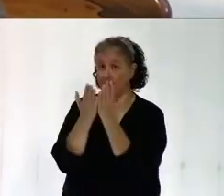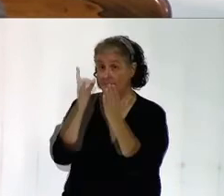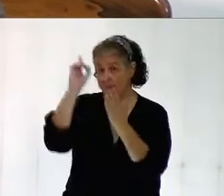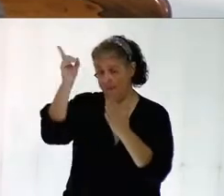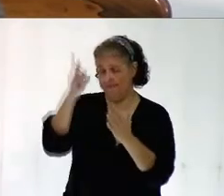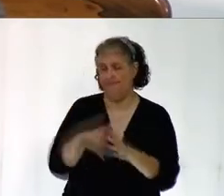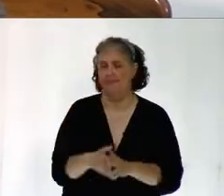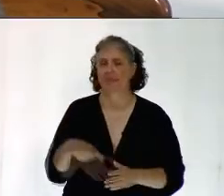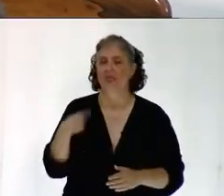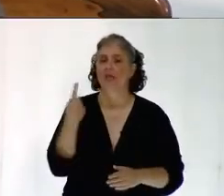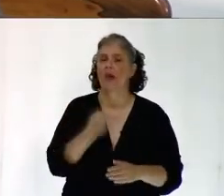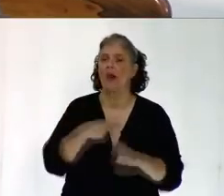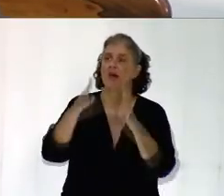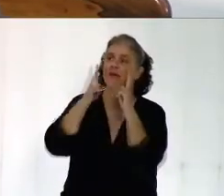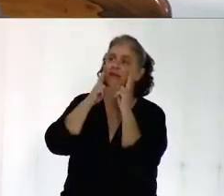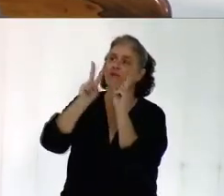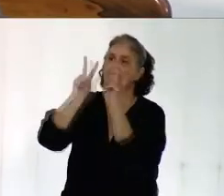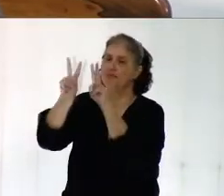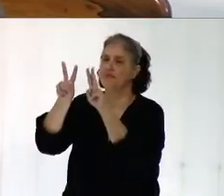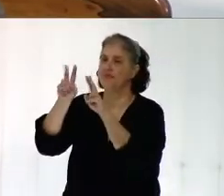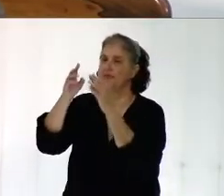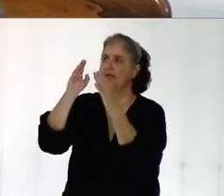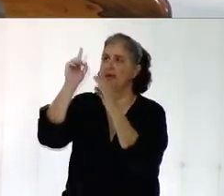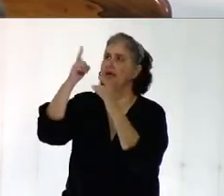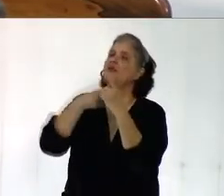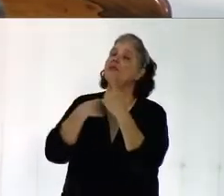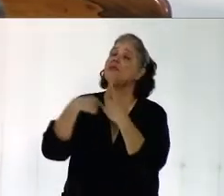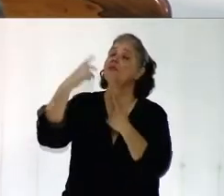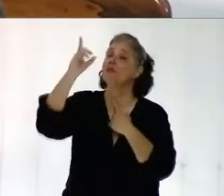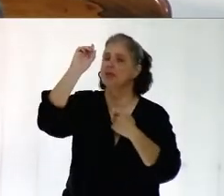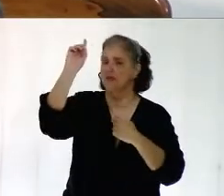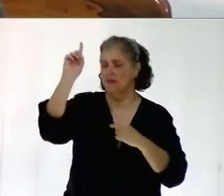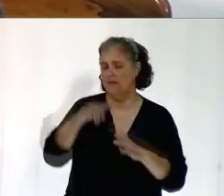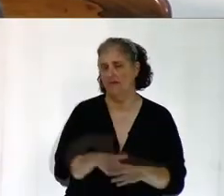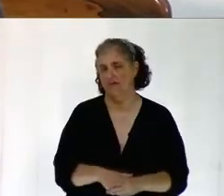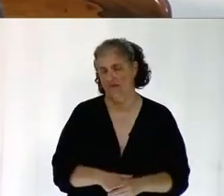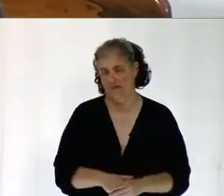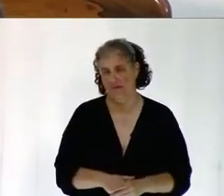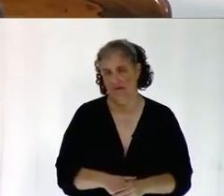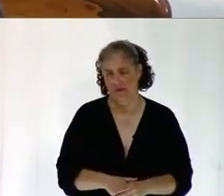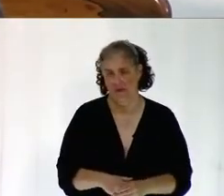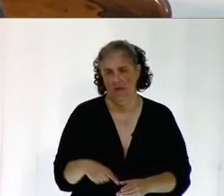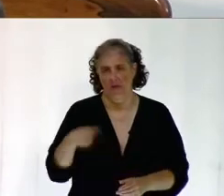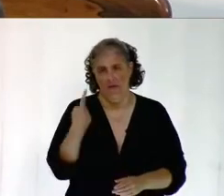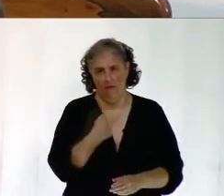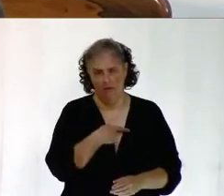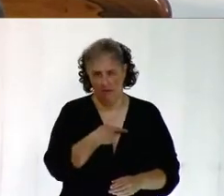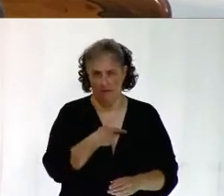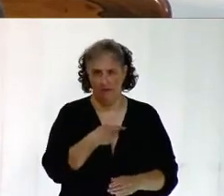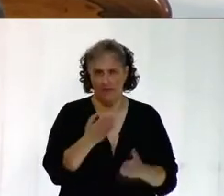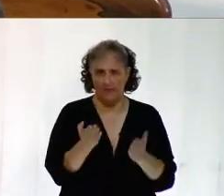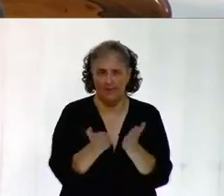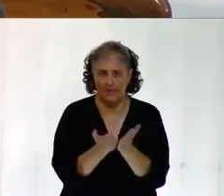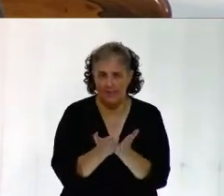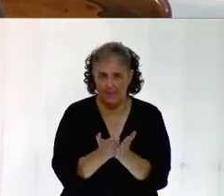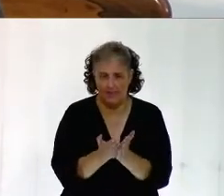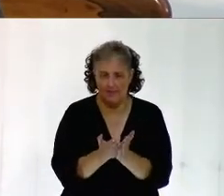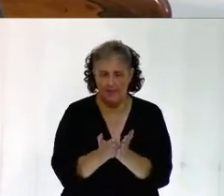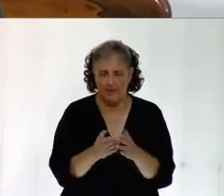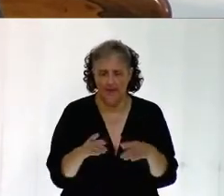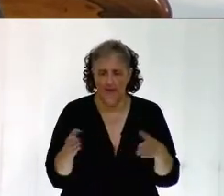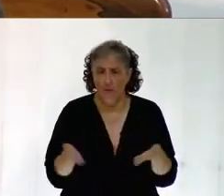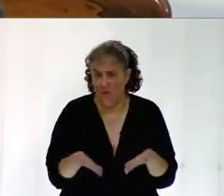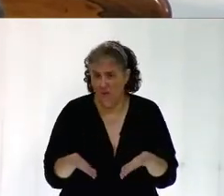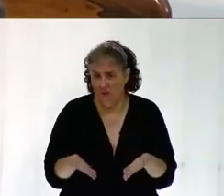testemunhar acerca da vontade de deus e felizmente nós vivemos tempos em que cristãos vivem contendendo com deus viu em tentando a